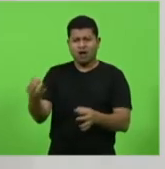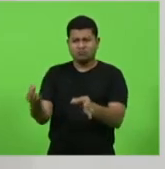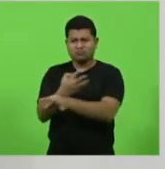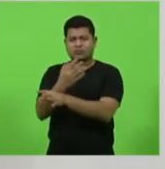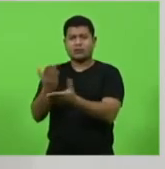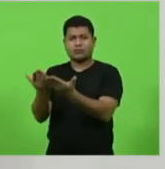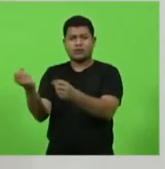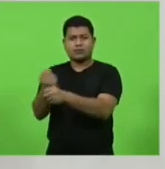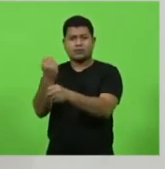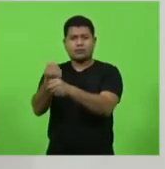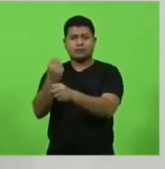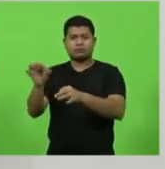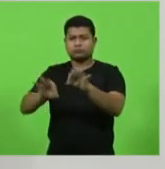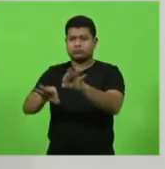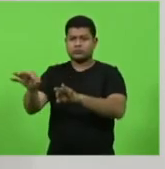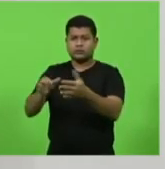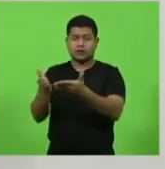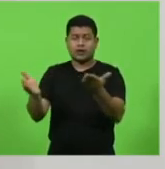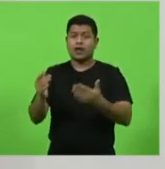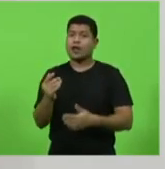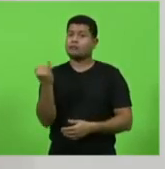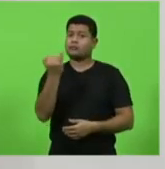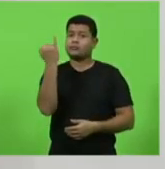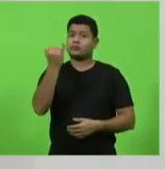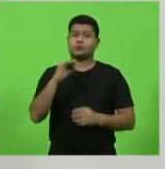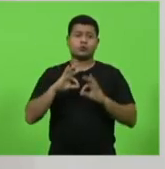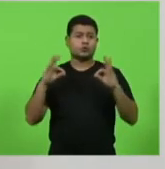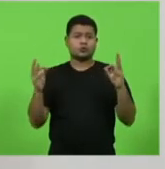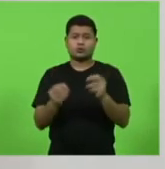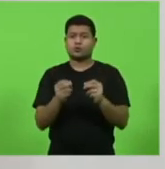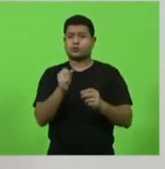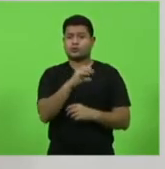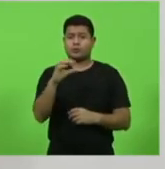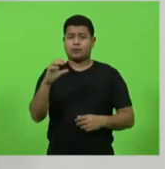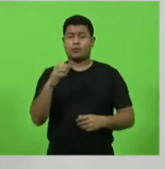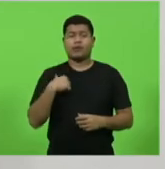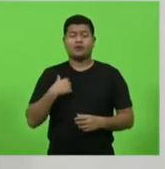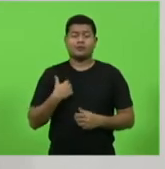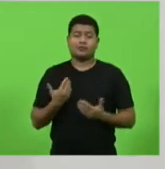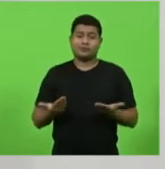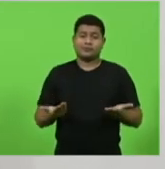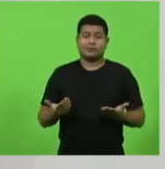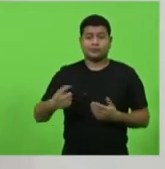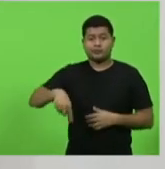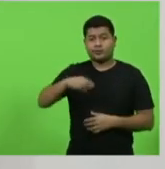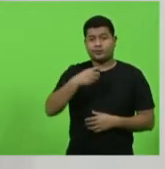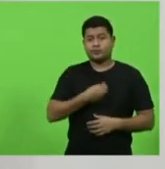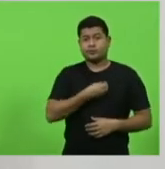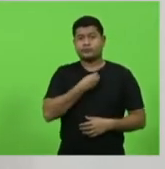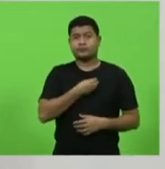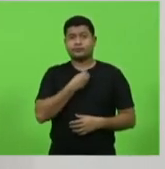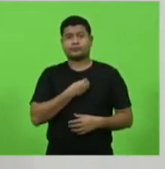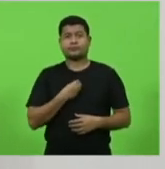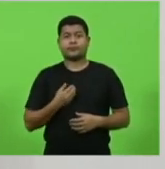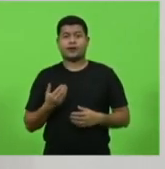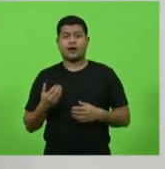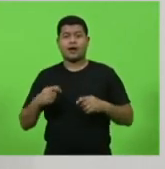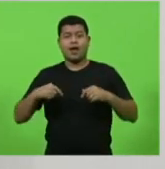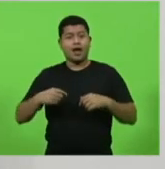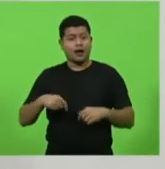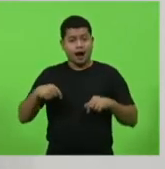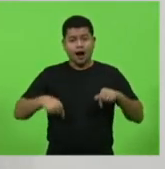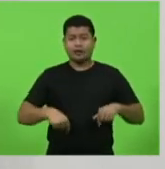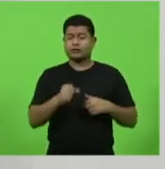obra fundamental para todos os catarinenses, afinal nós vivemos, nós moramos em Santa Catarina,